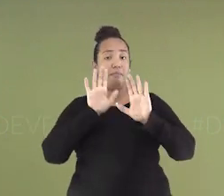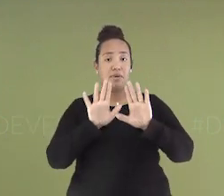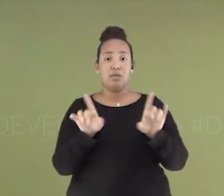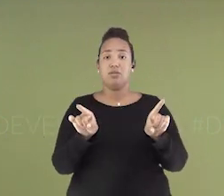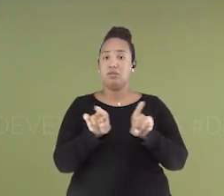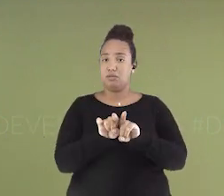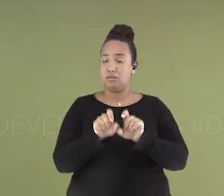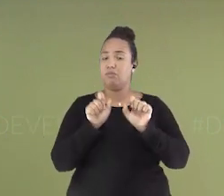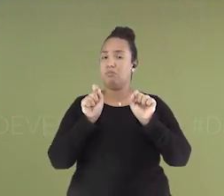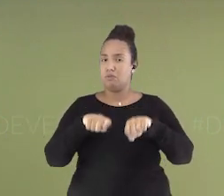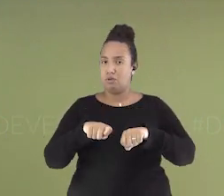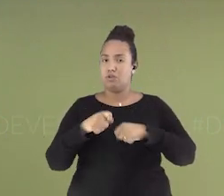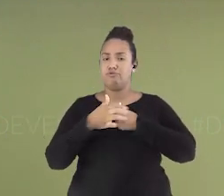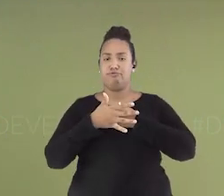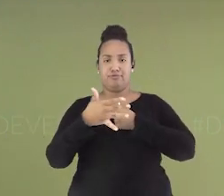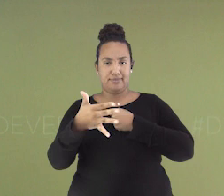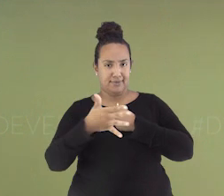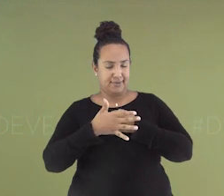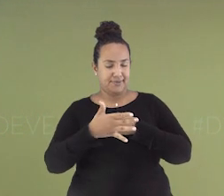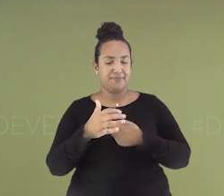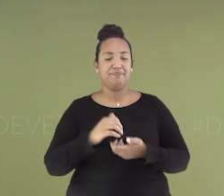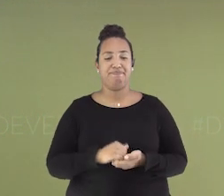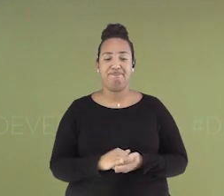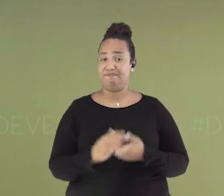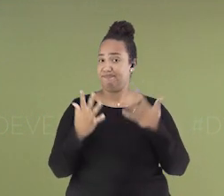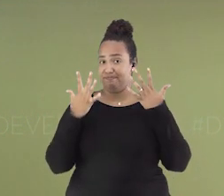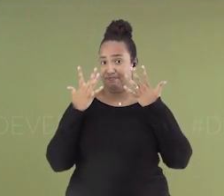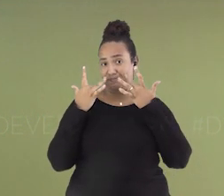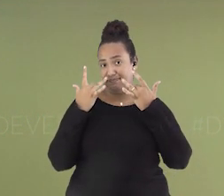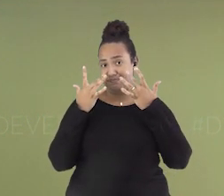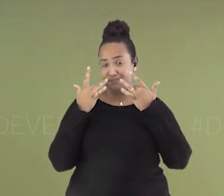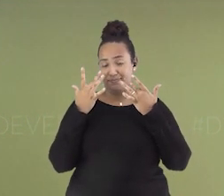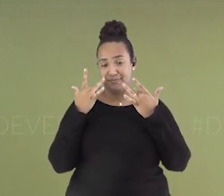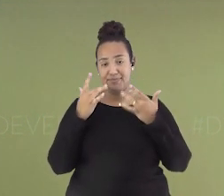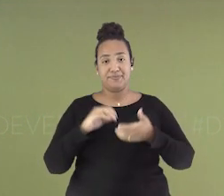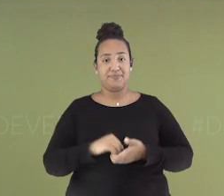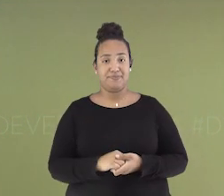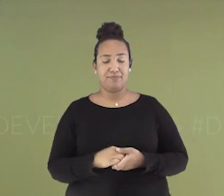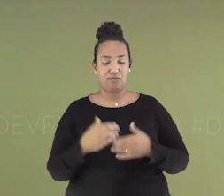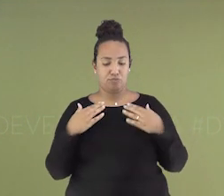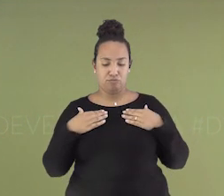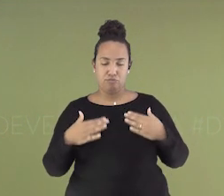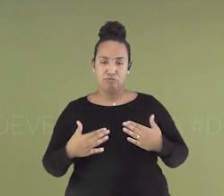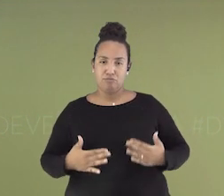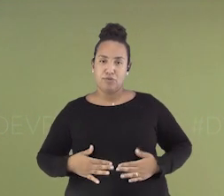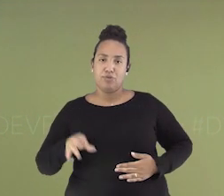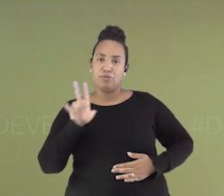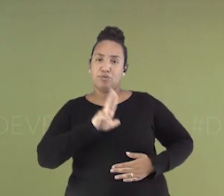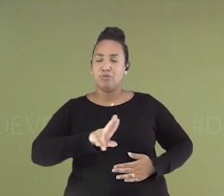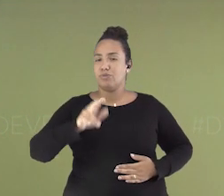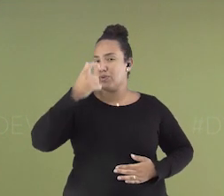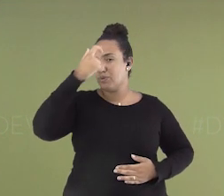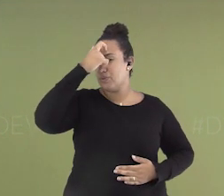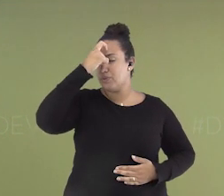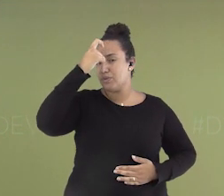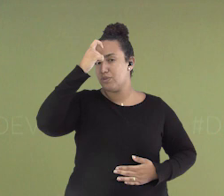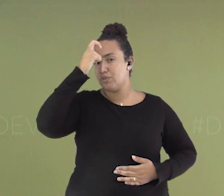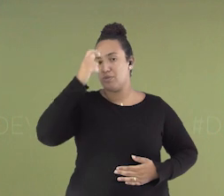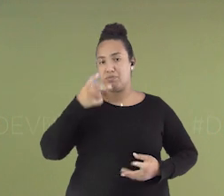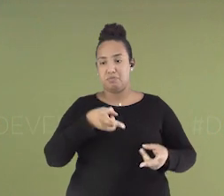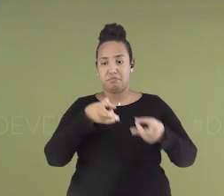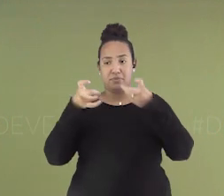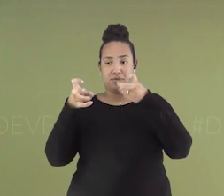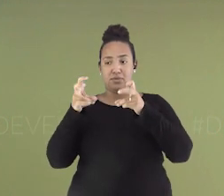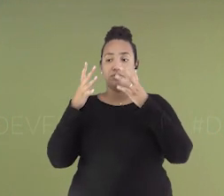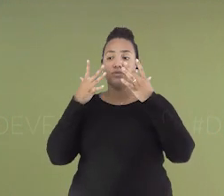também tem outras formas de apreensão. O teatro, a arte da interpretação, da conscientização por meio da identificação